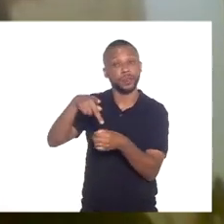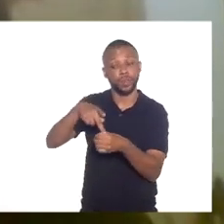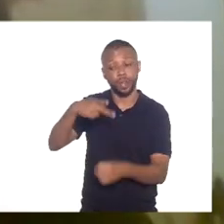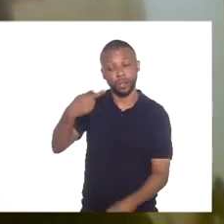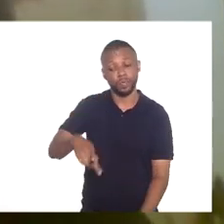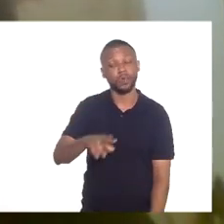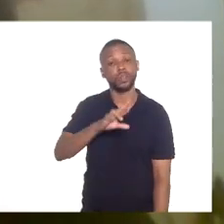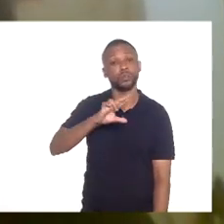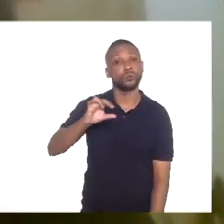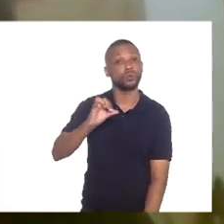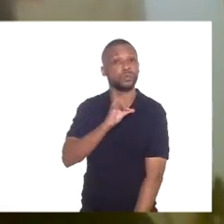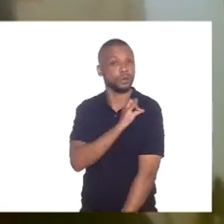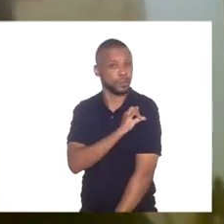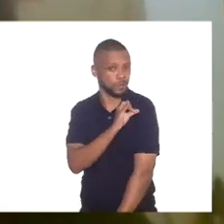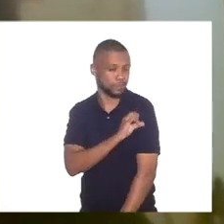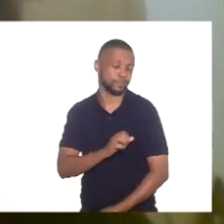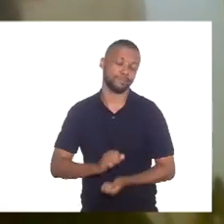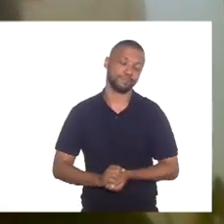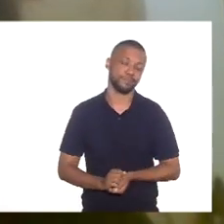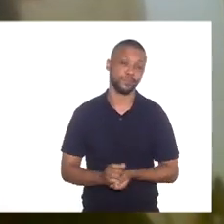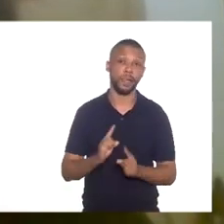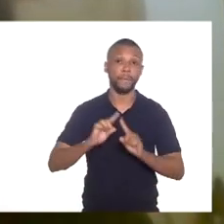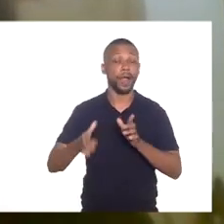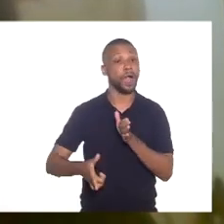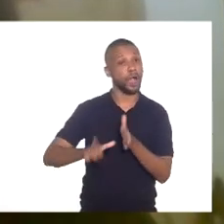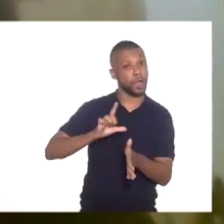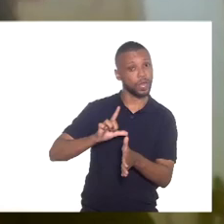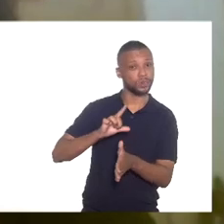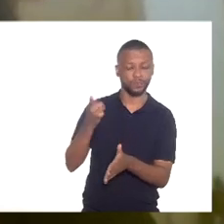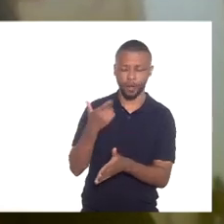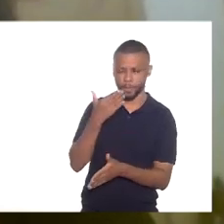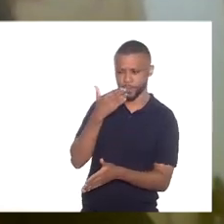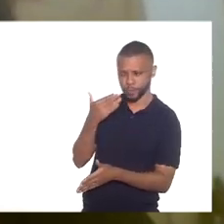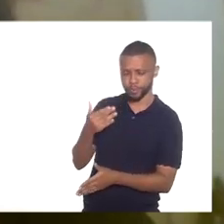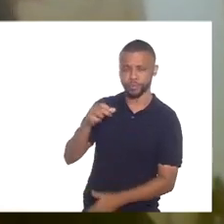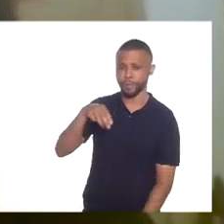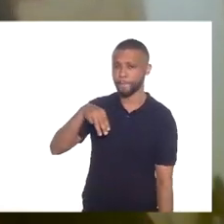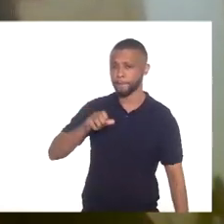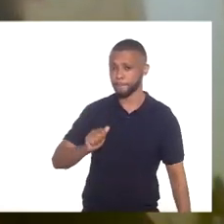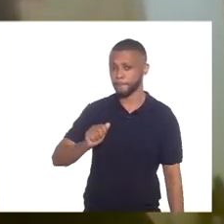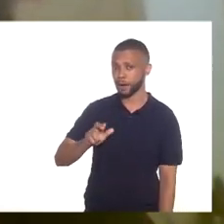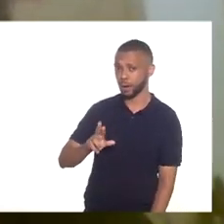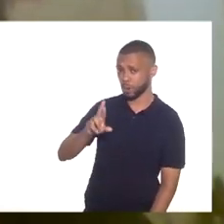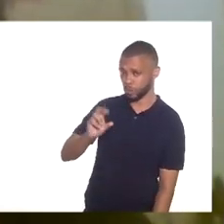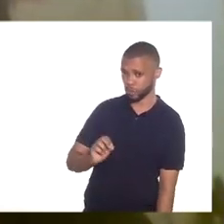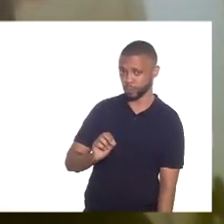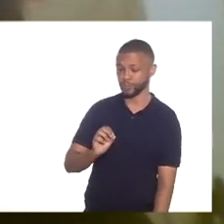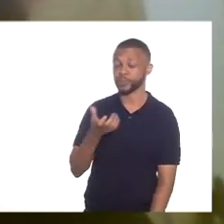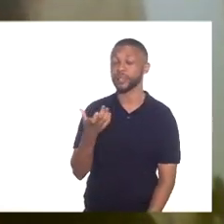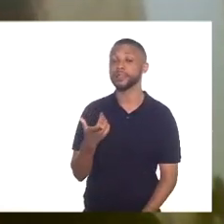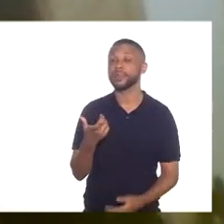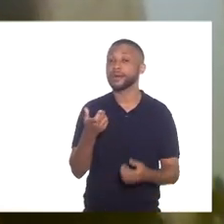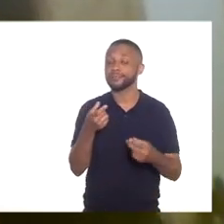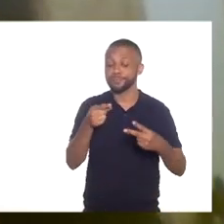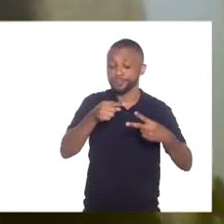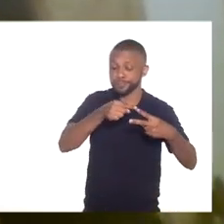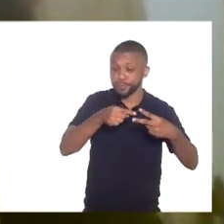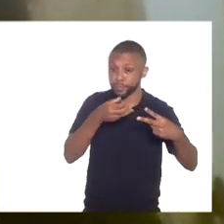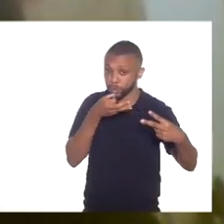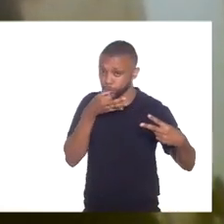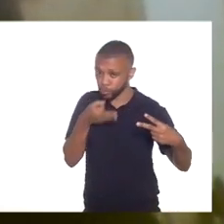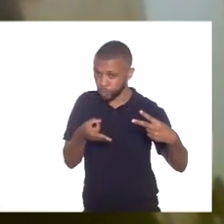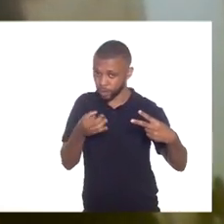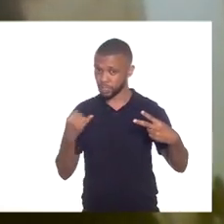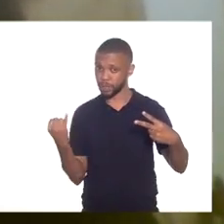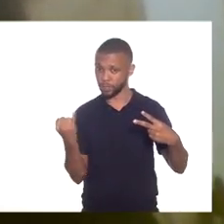antes disso, e por encomenda do Mauro Osório, né, eu queria colocar 2 pontos aqui importantes. A primeira foi